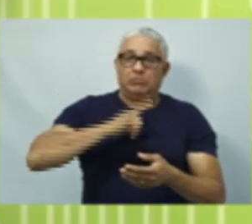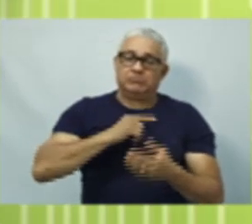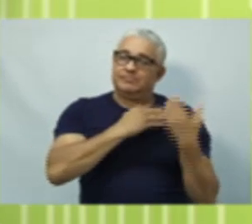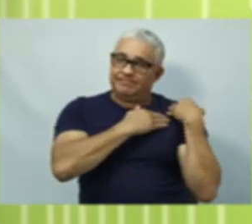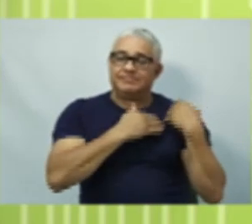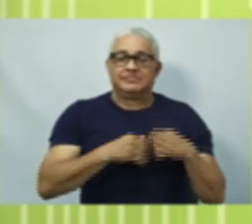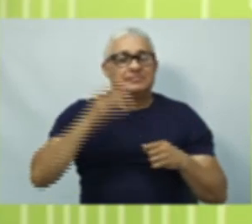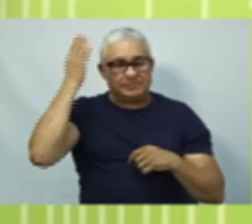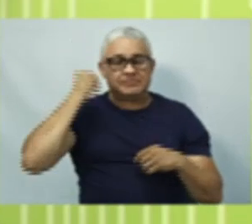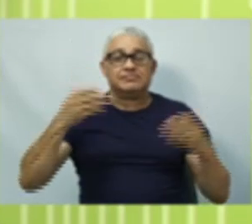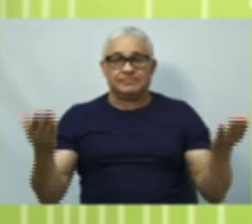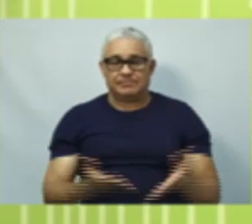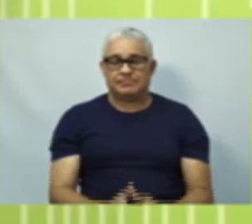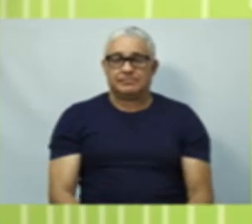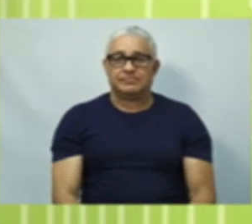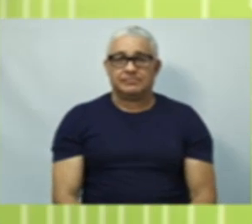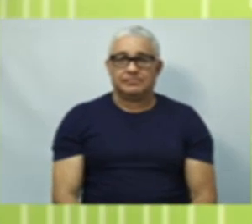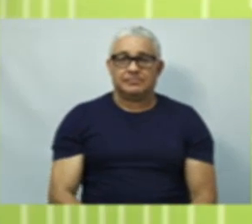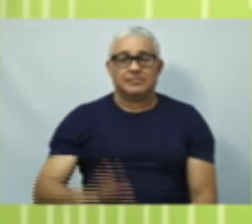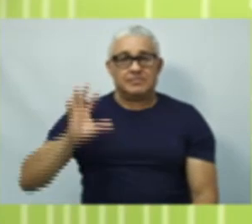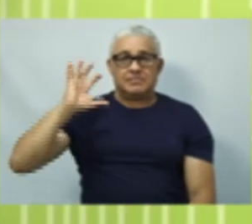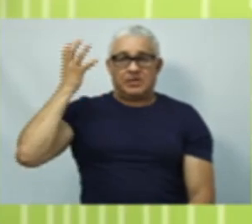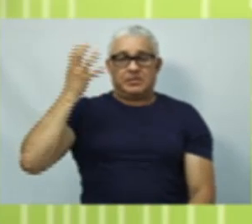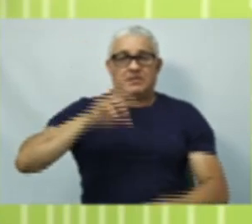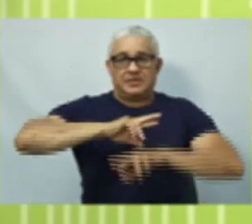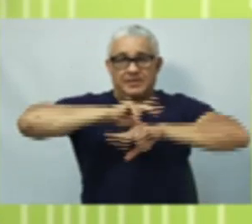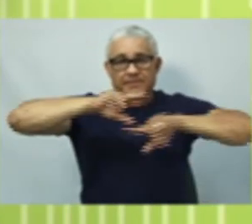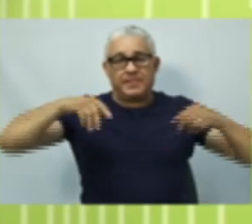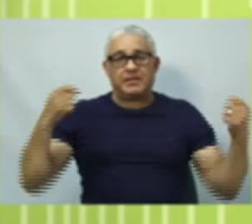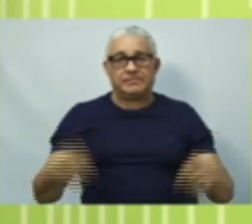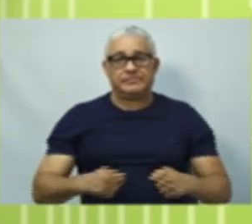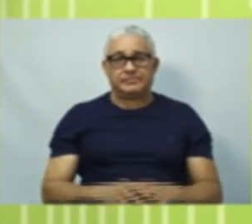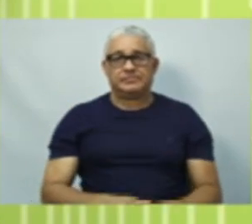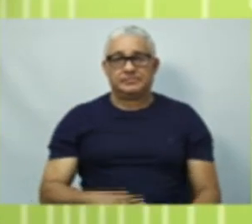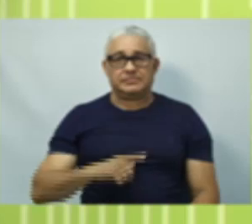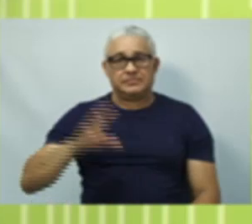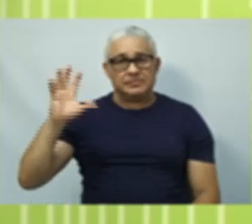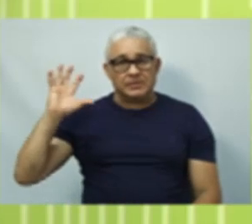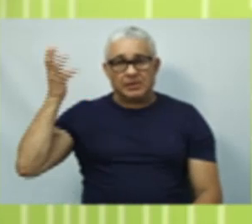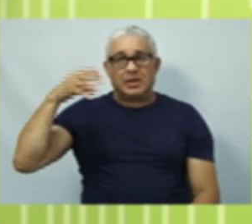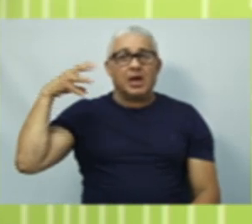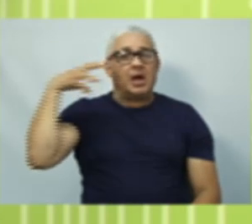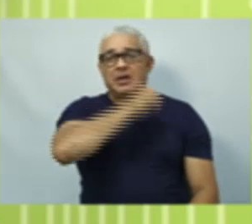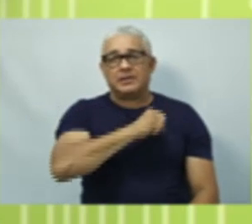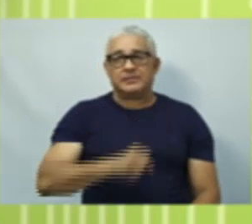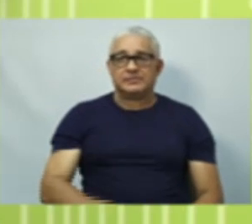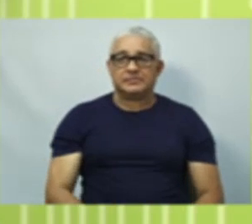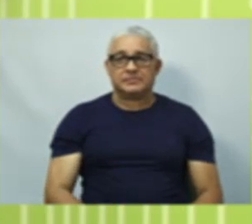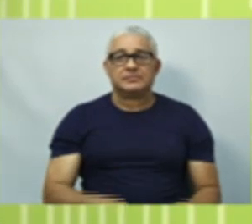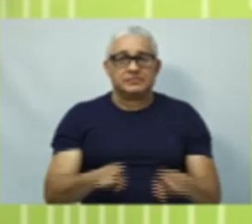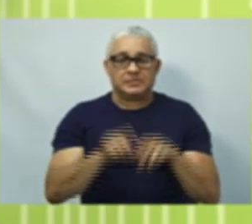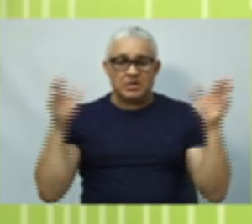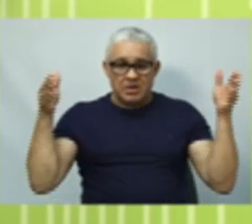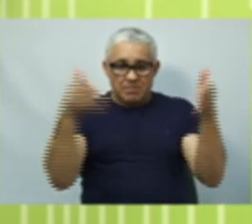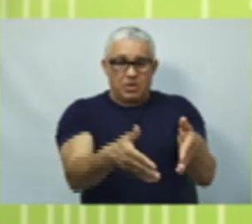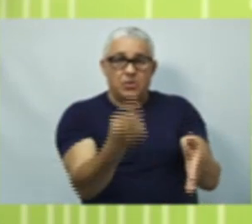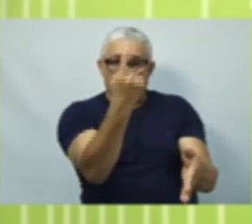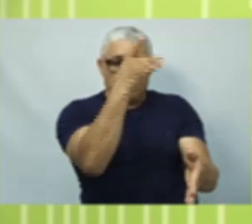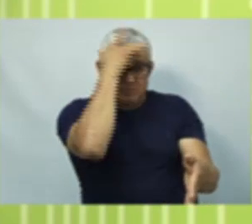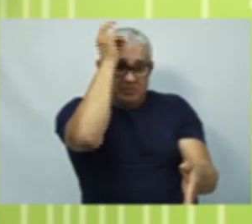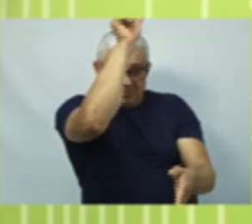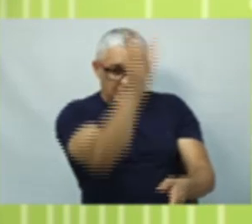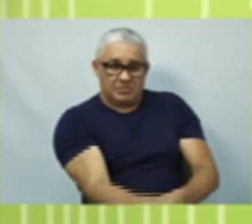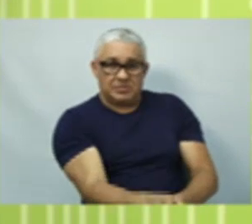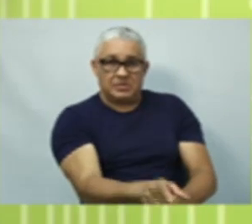a gente sabe que hoje as decisões elas precisam ser tomadas rapidamente e se concentrar só numa pessoa